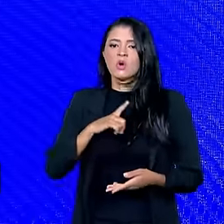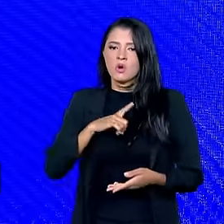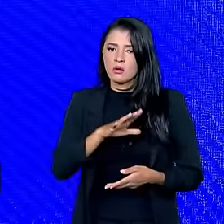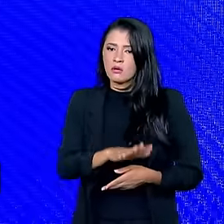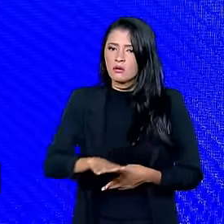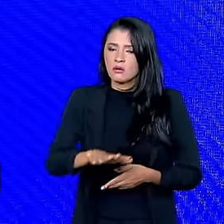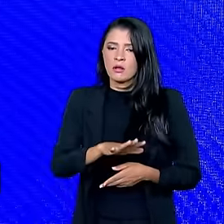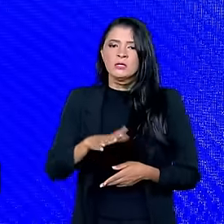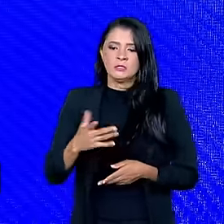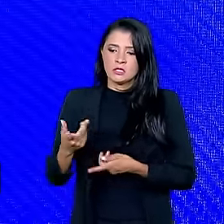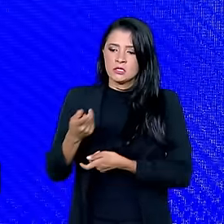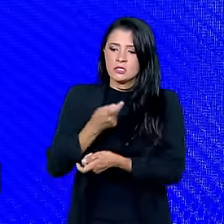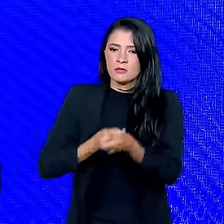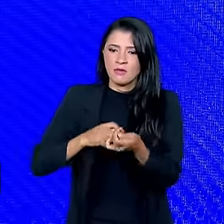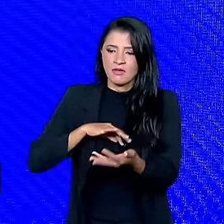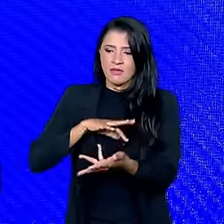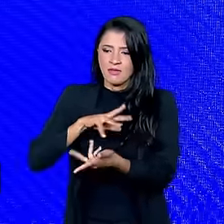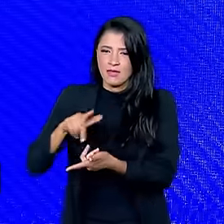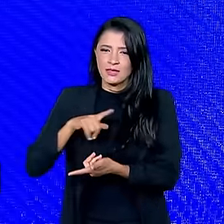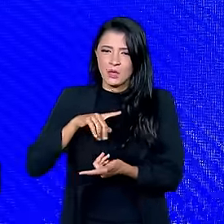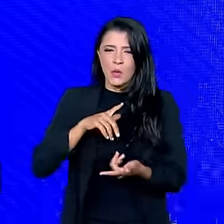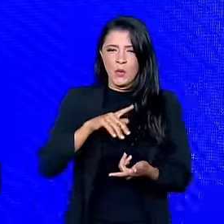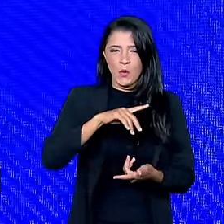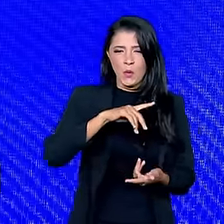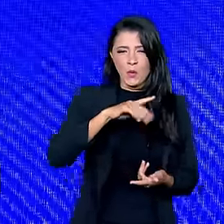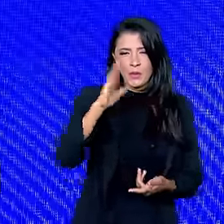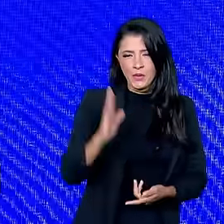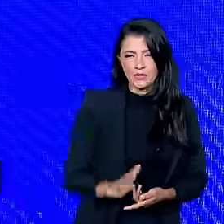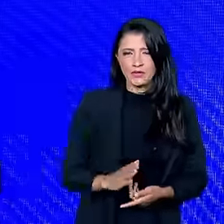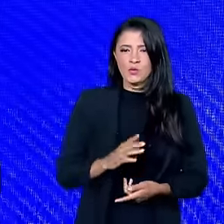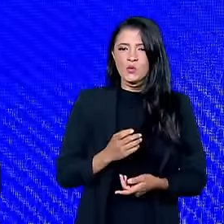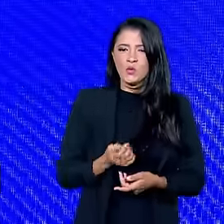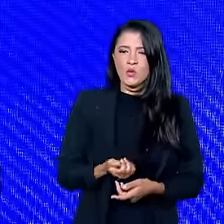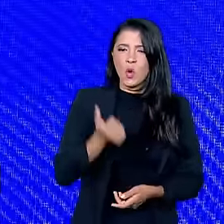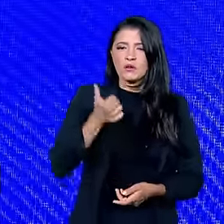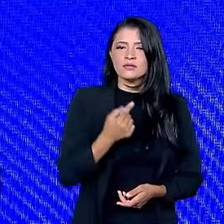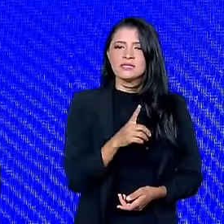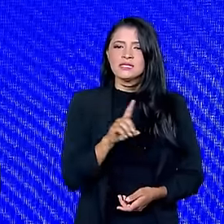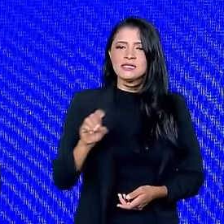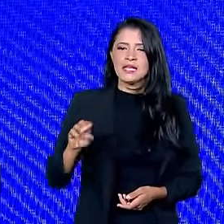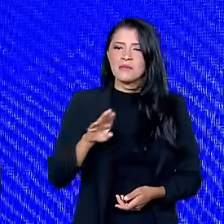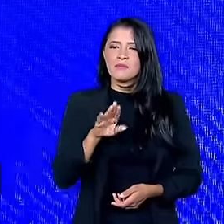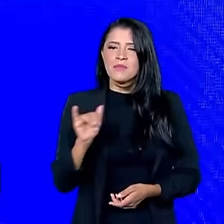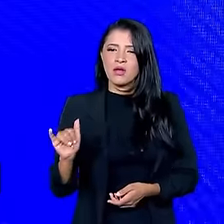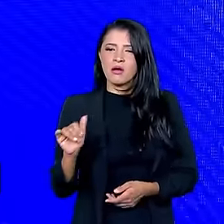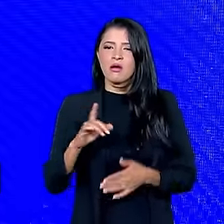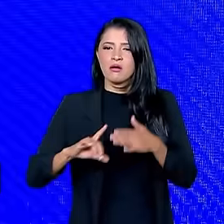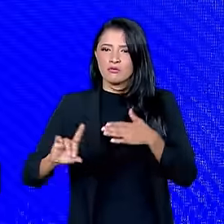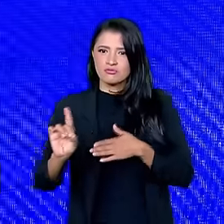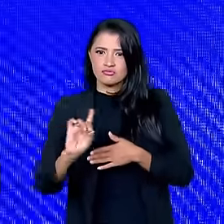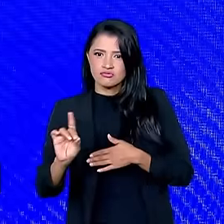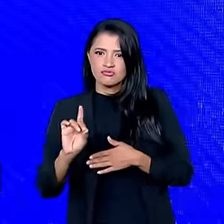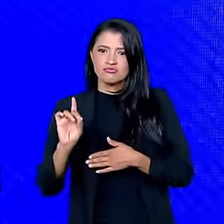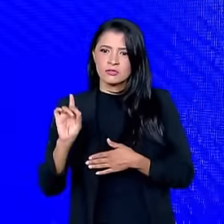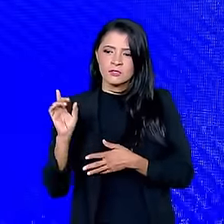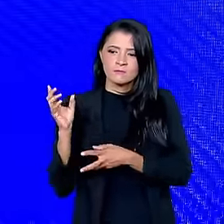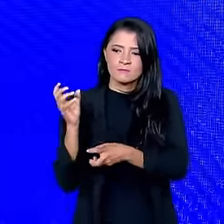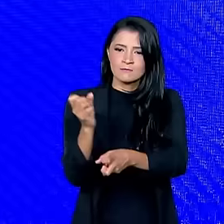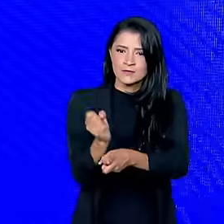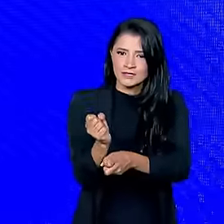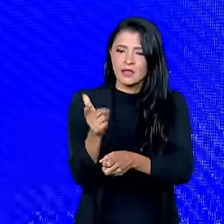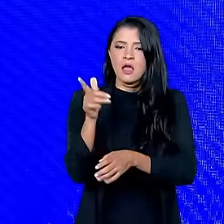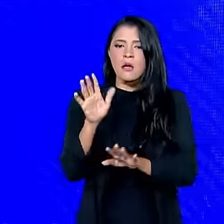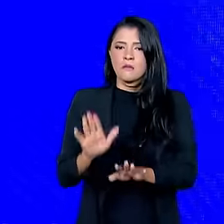No saldo do comércio exterior, o Brasil deve chegar perto de 100 bilhões de dólares no saldo da balança comercial, mas